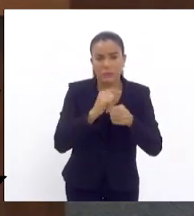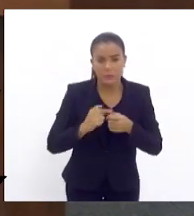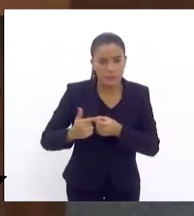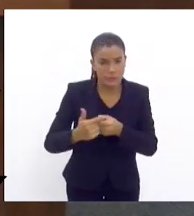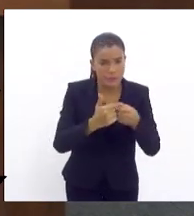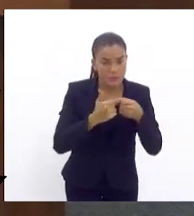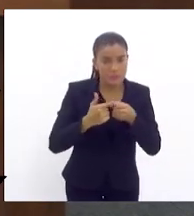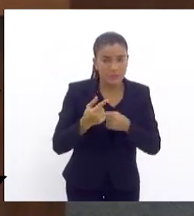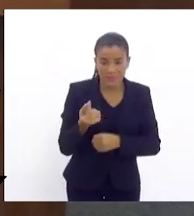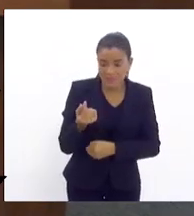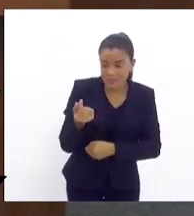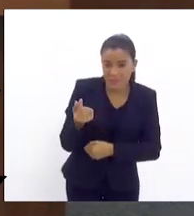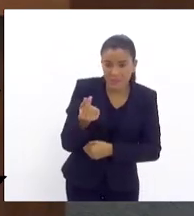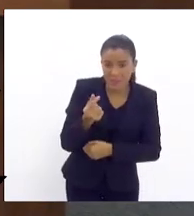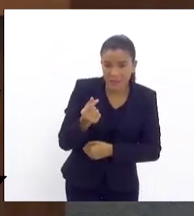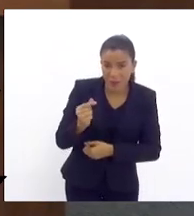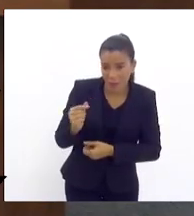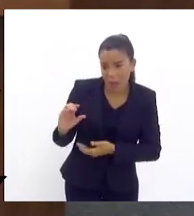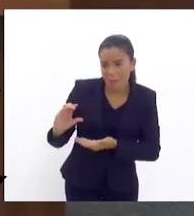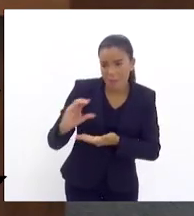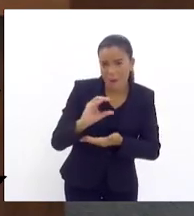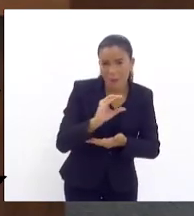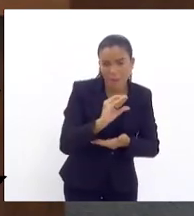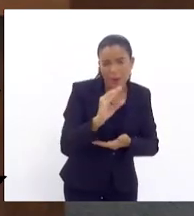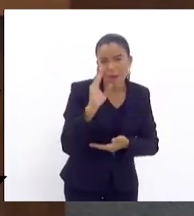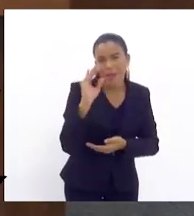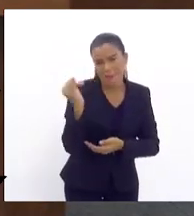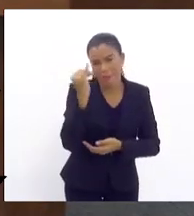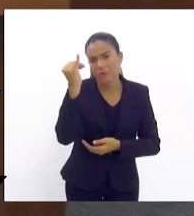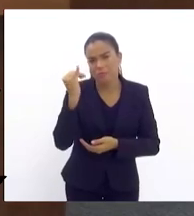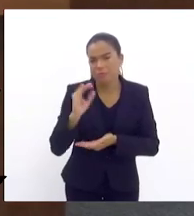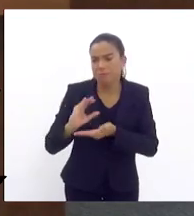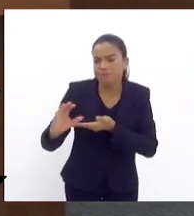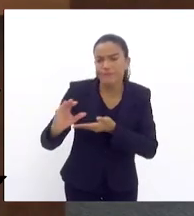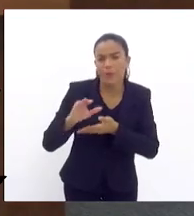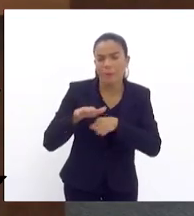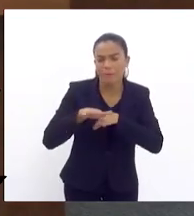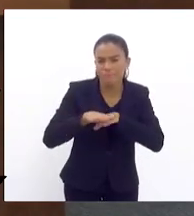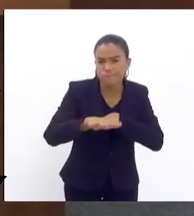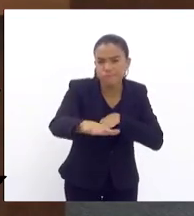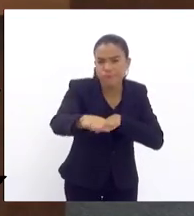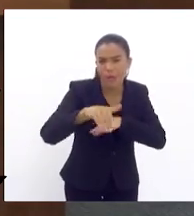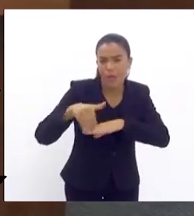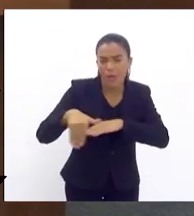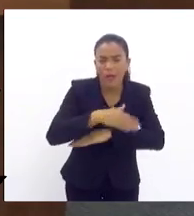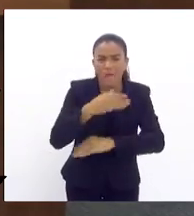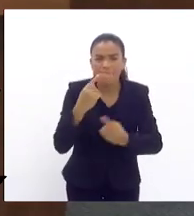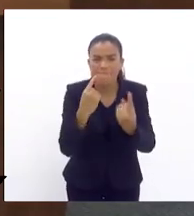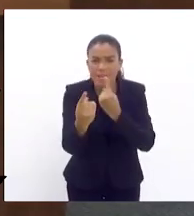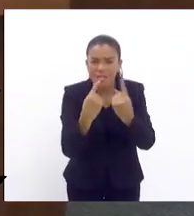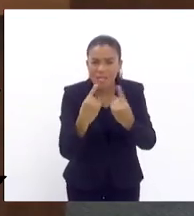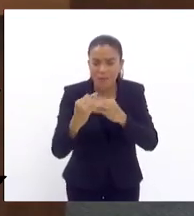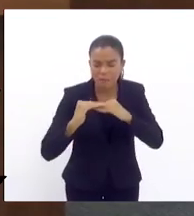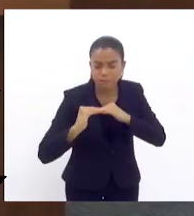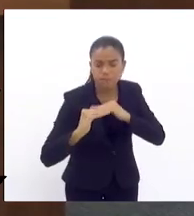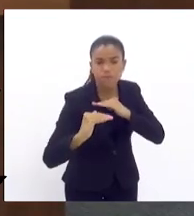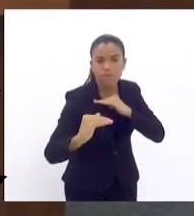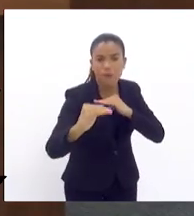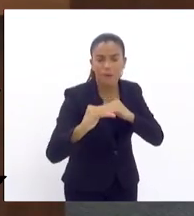dinheiro, por mais que seja importante asfaltar vias e outros investimentos, é dinheiro de um serviço que não